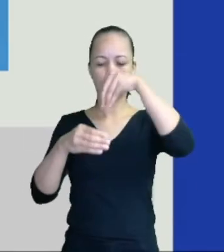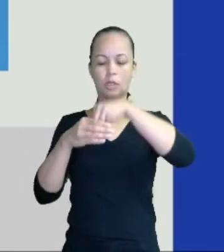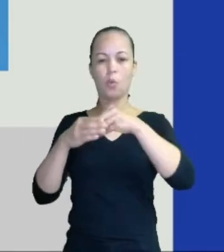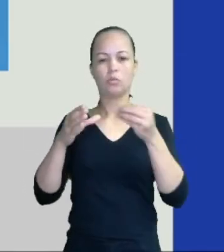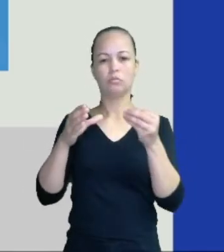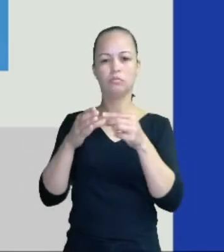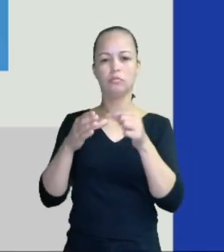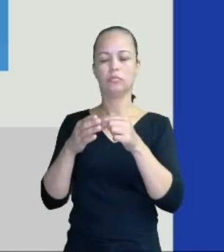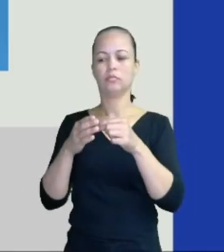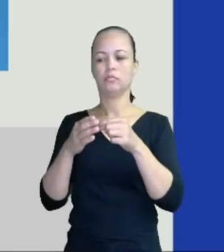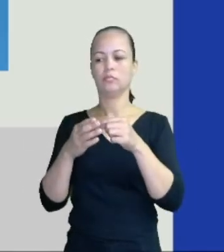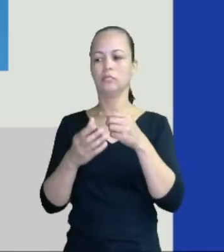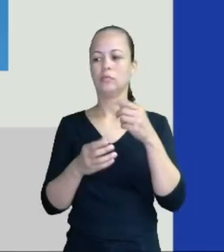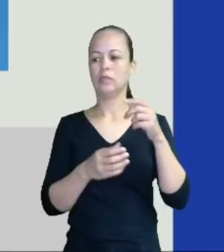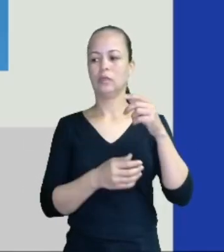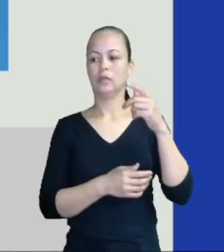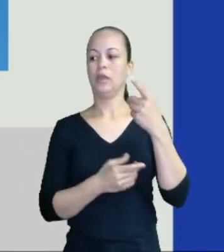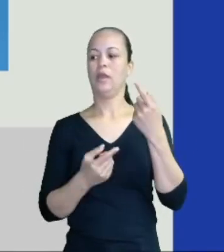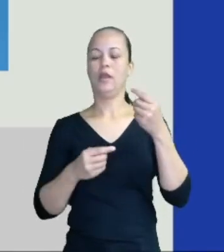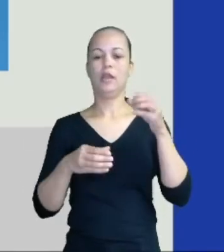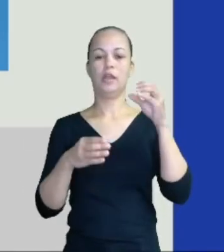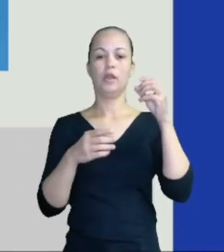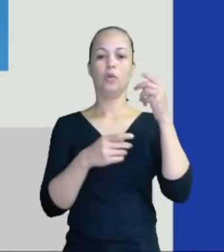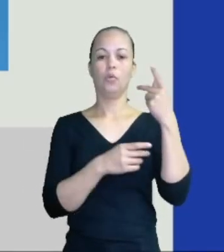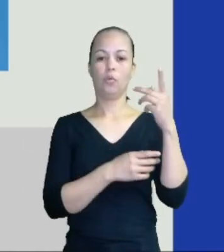O capsídeo é formado por proteínas.